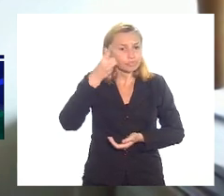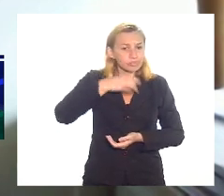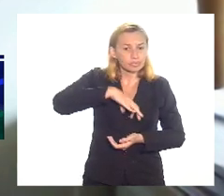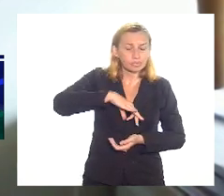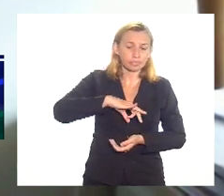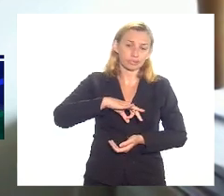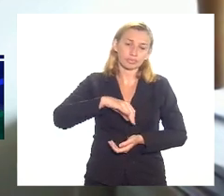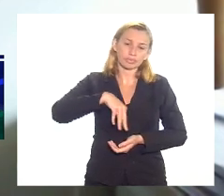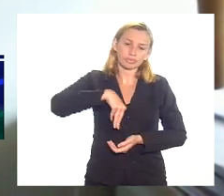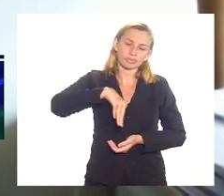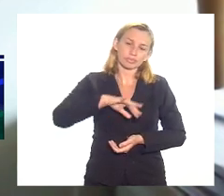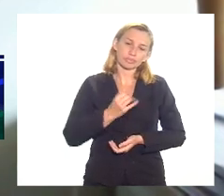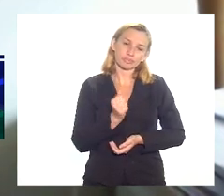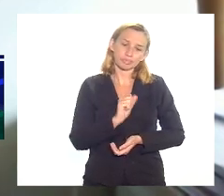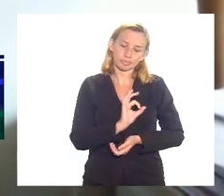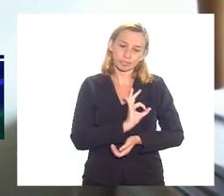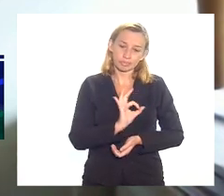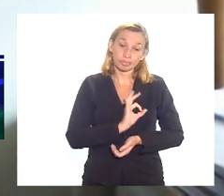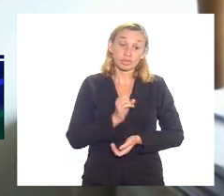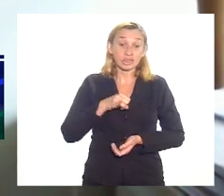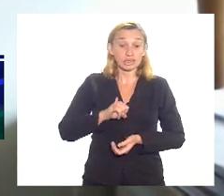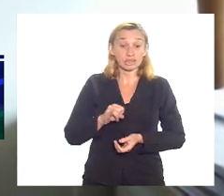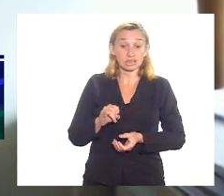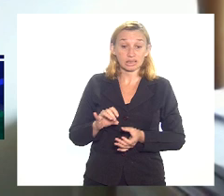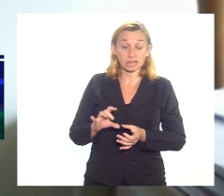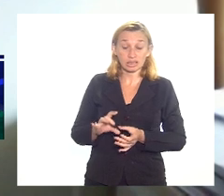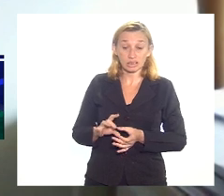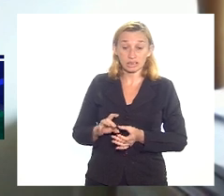Rocha, se a SEDAI deixará de